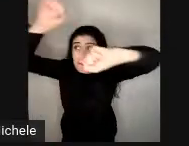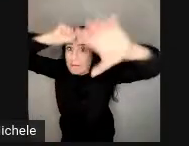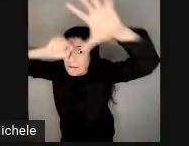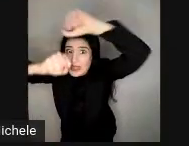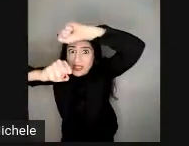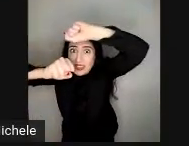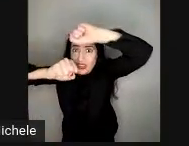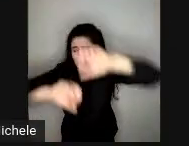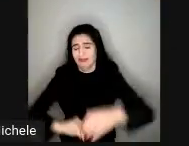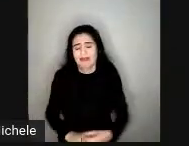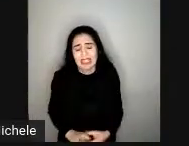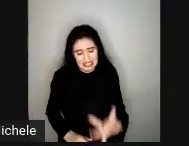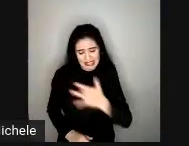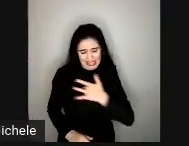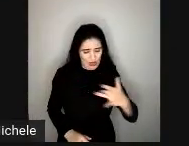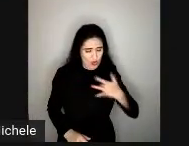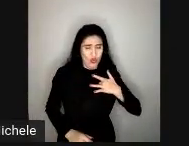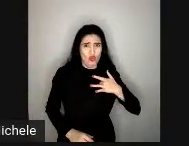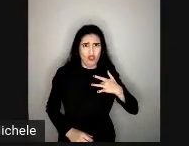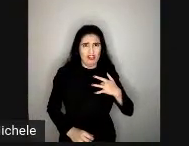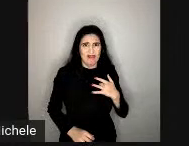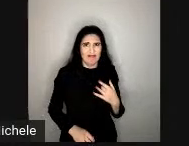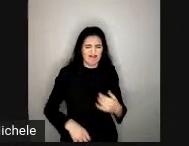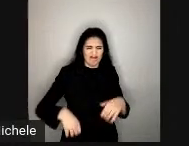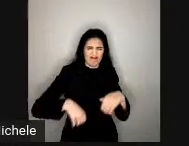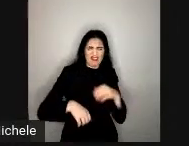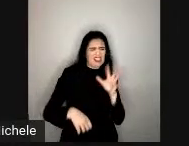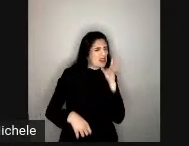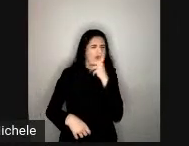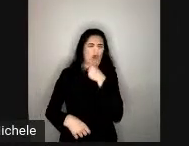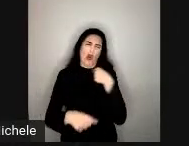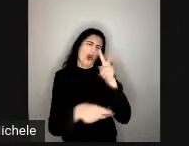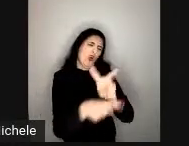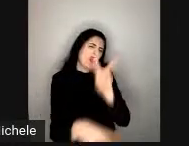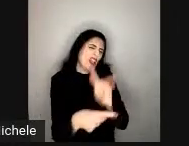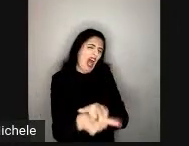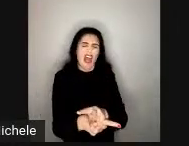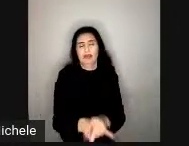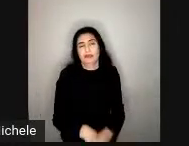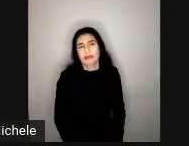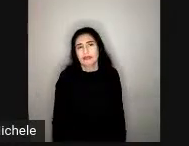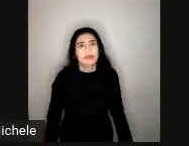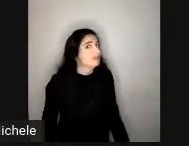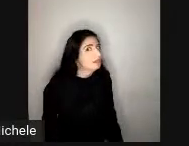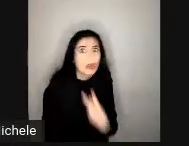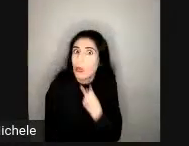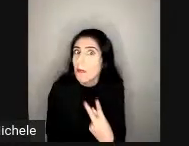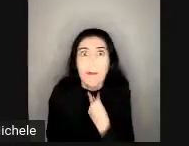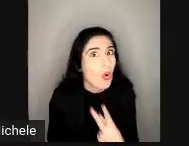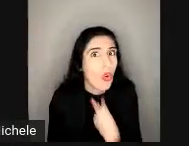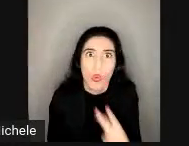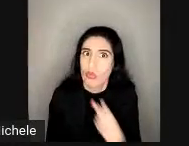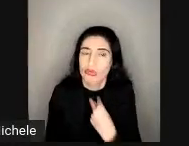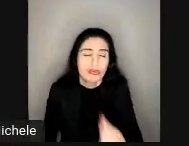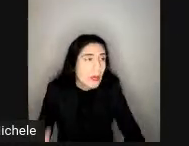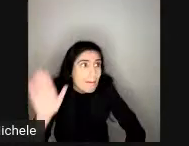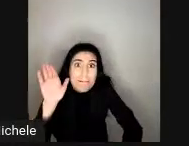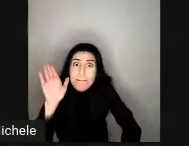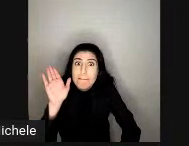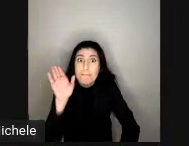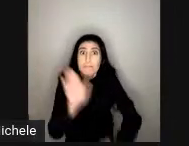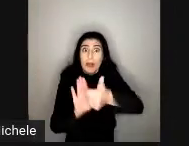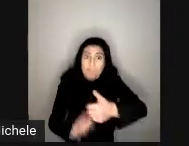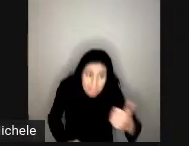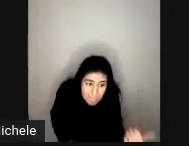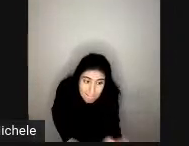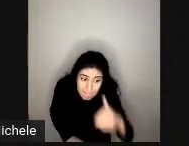a sua saúde para depois. Ela tem que estar em primeiro lugar de trabalho, primeiro lugar é a saúde. Então, o teu